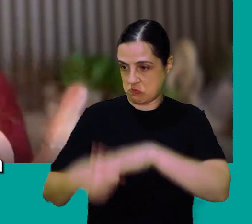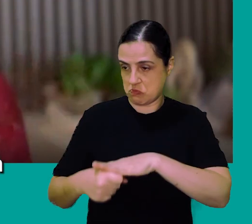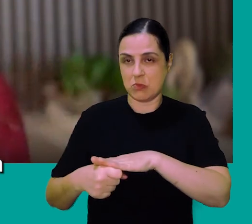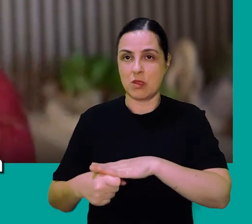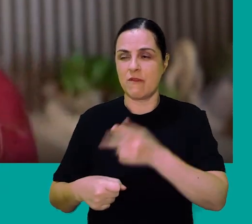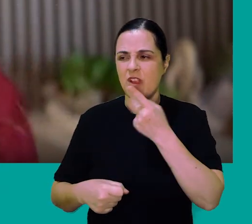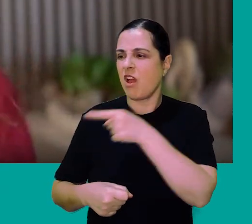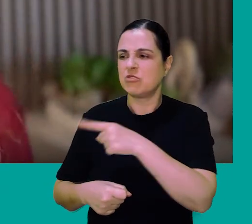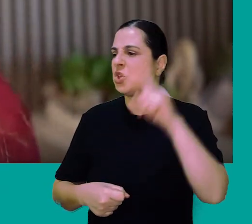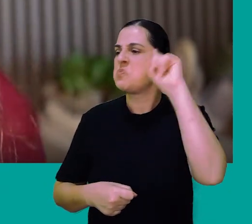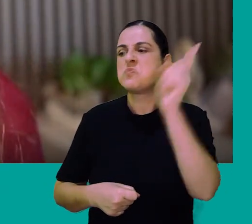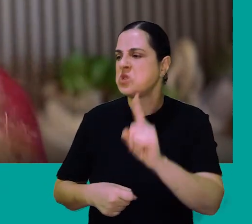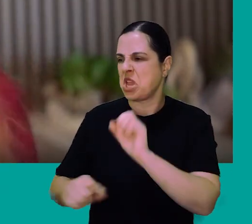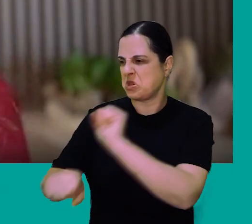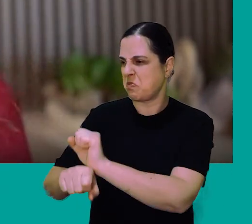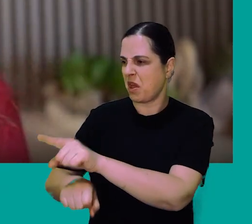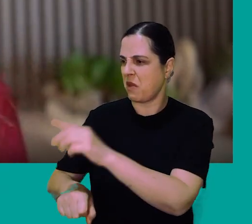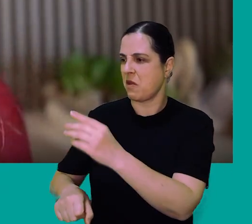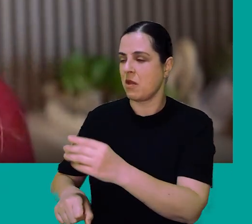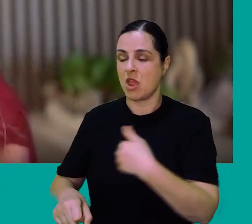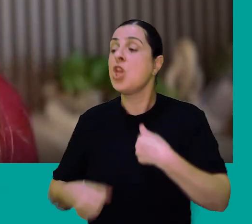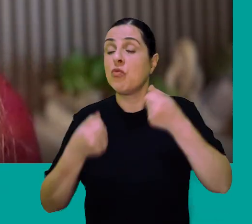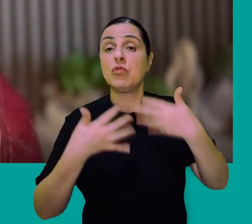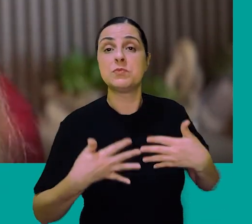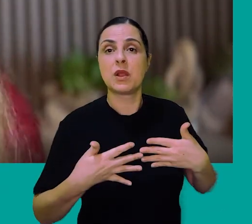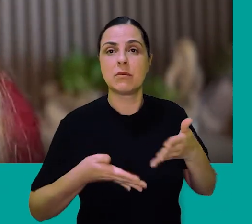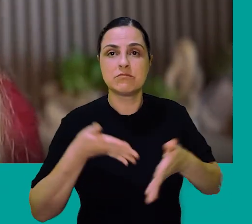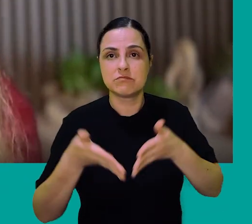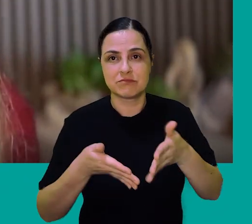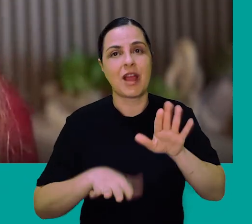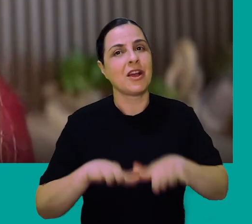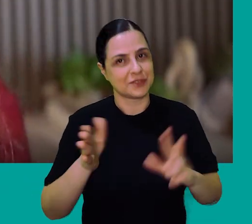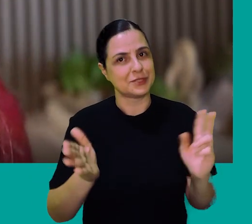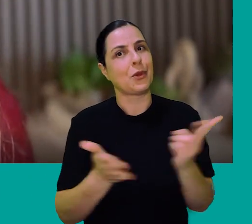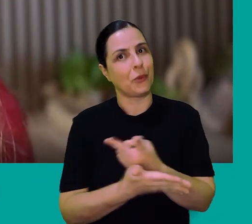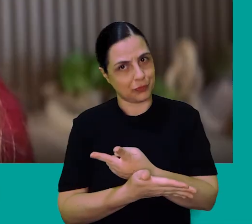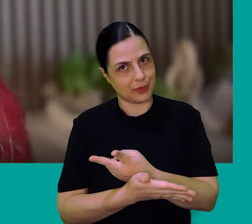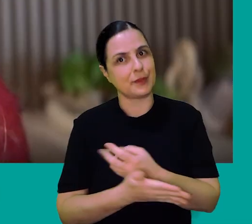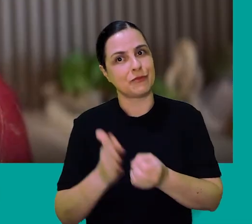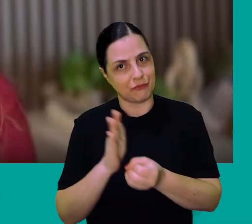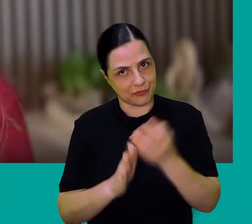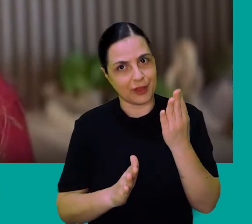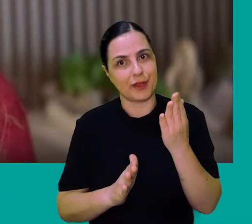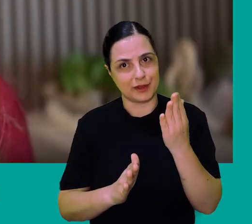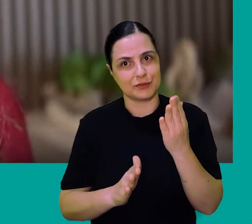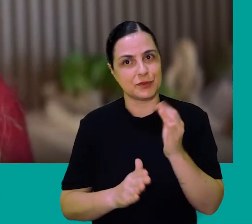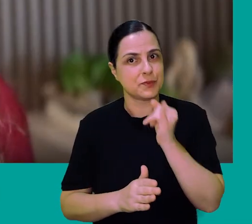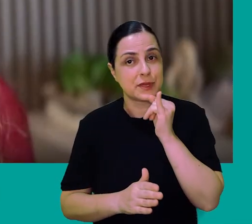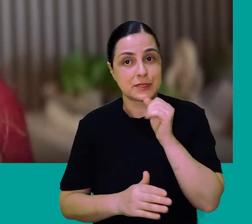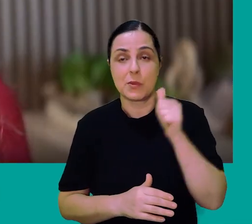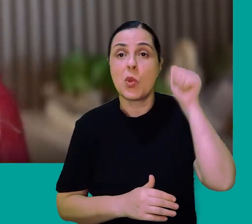não, você não entende, deixa que eu explico, né, então, por exemplo, o que acontece muito em relação com as